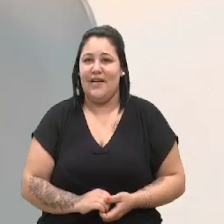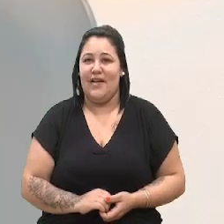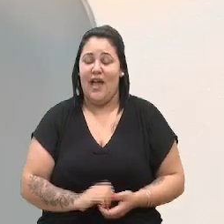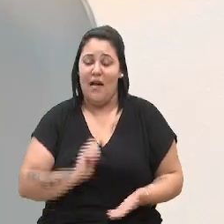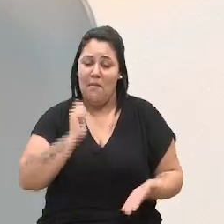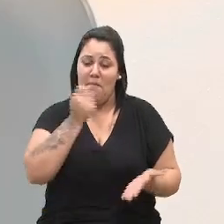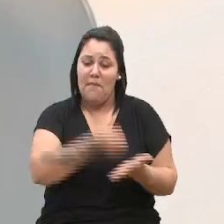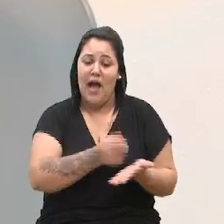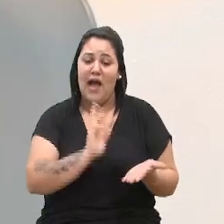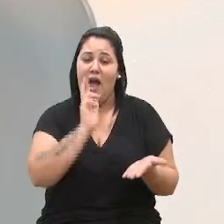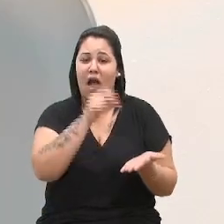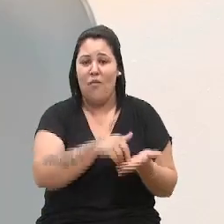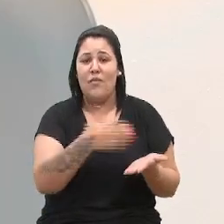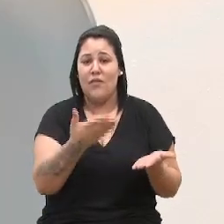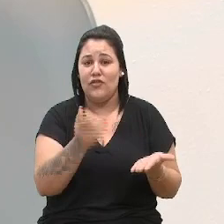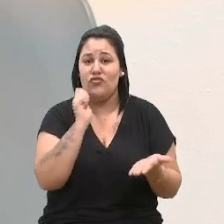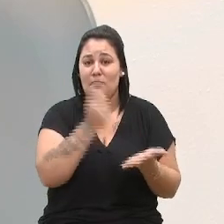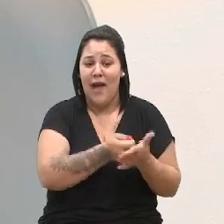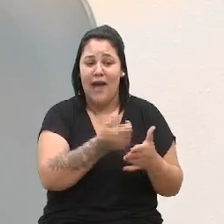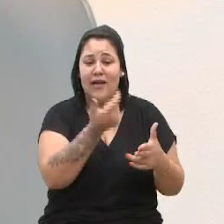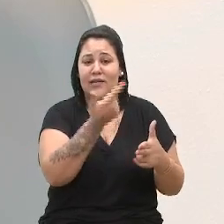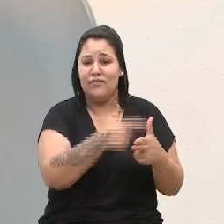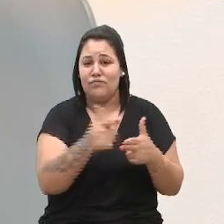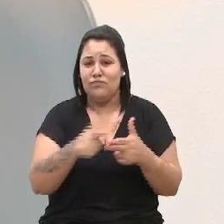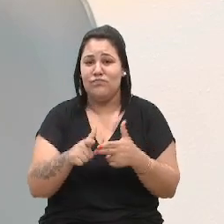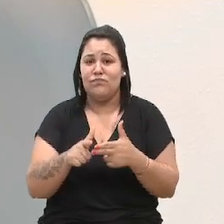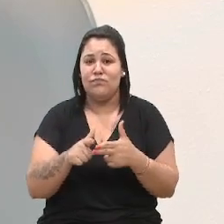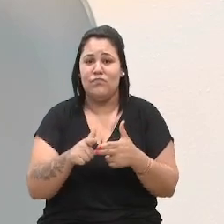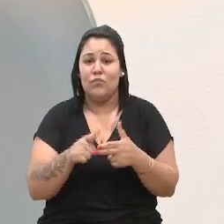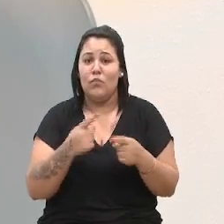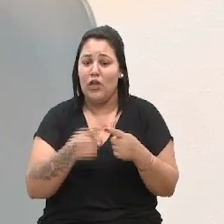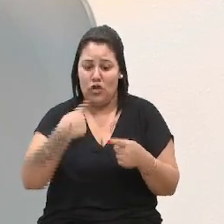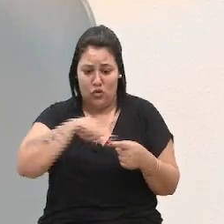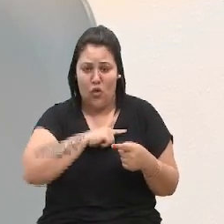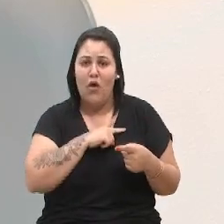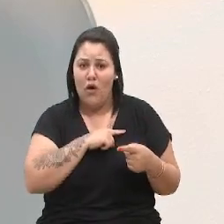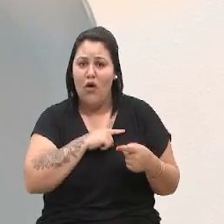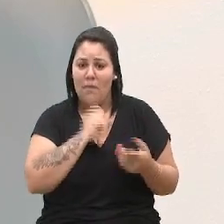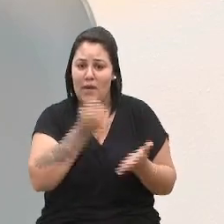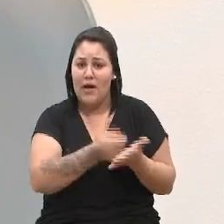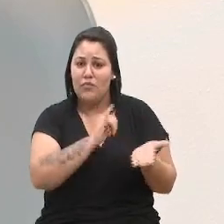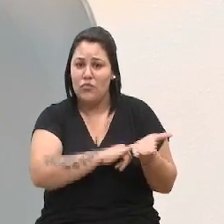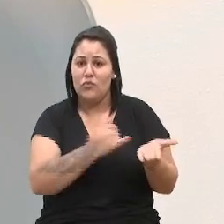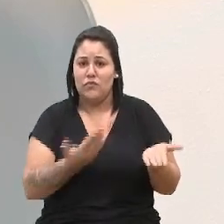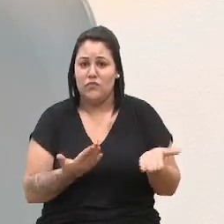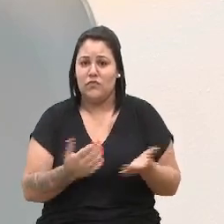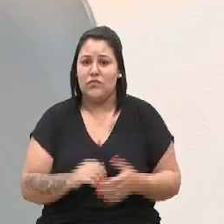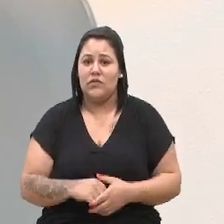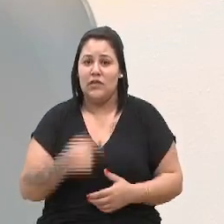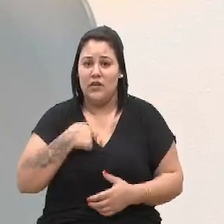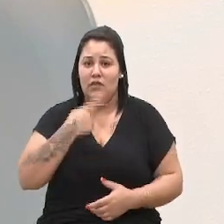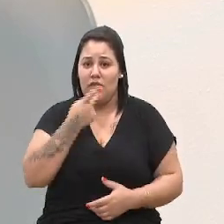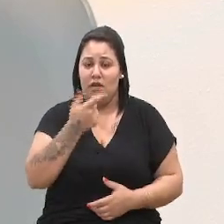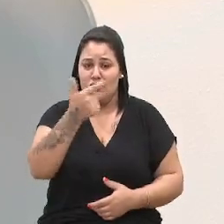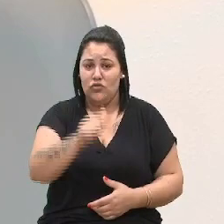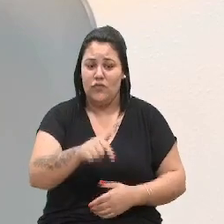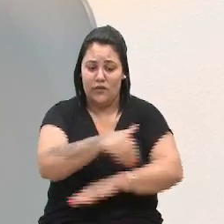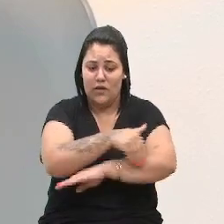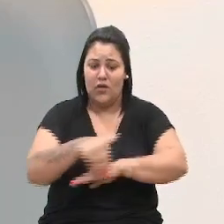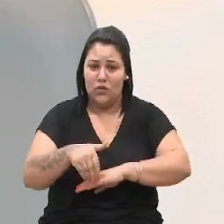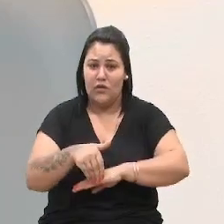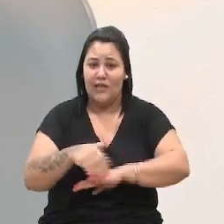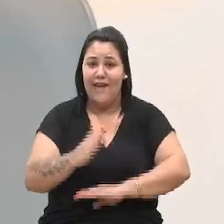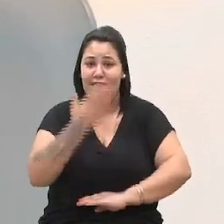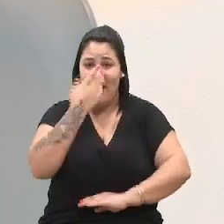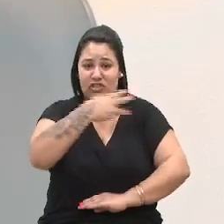realmente no empréstimo o cidadão, que todos nós pagamos impostos. E eu reforço na Júlio Calegari, sabe por quê, vereador? Porque é uma,